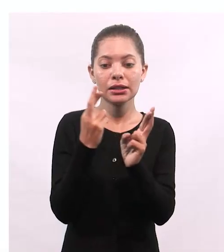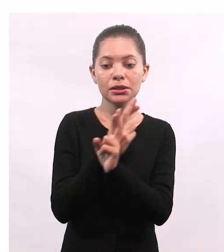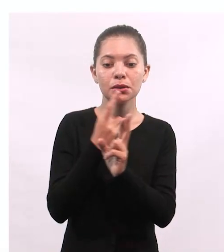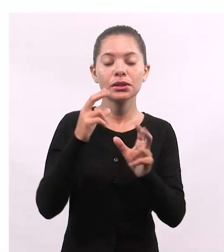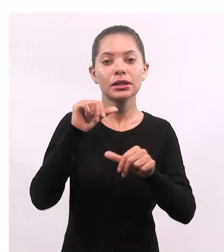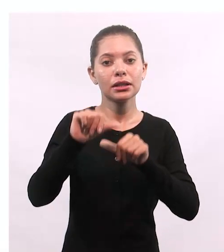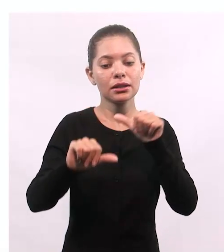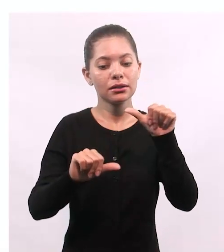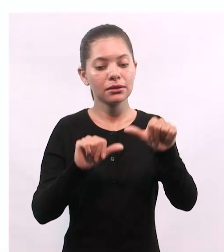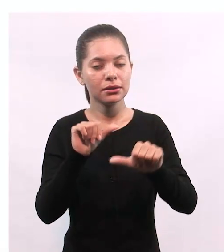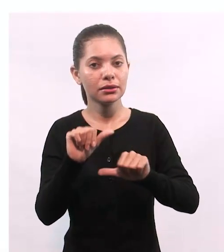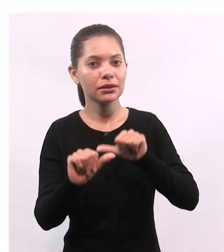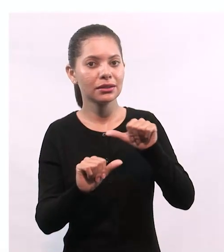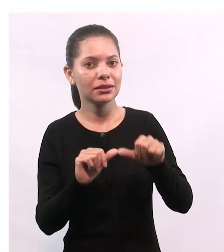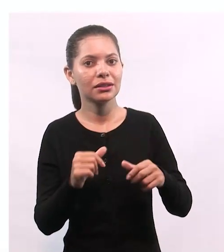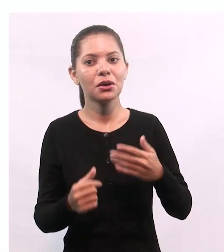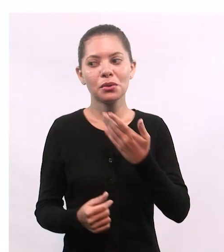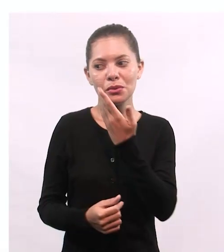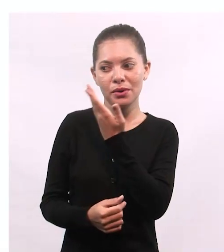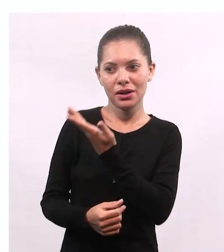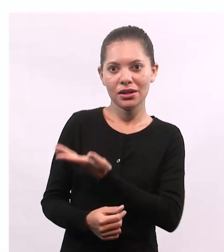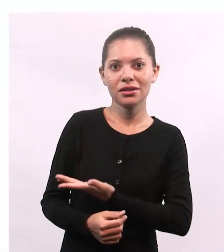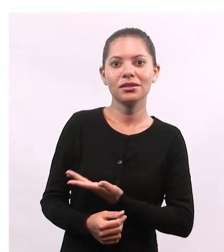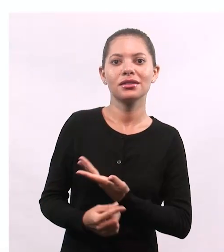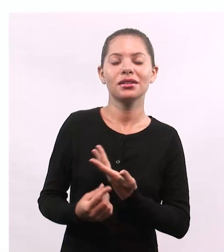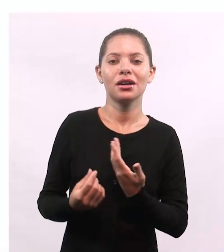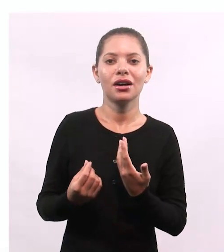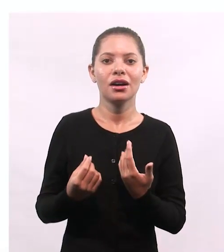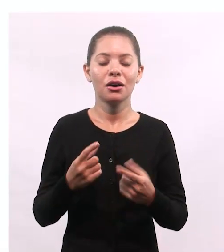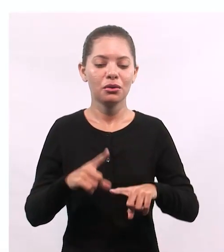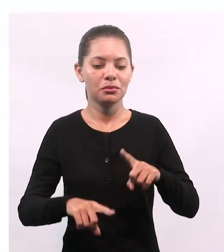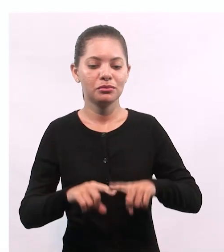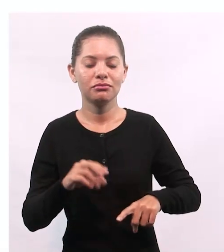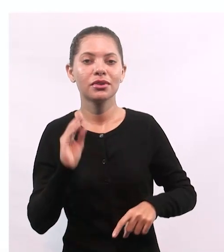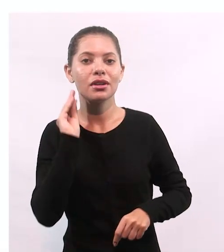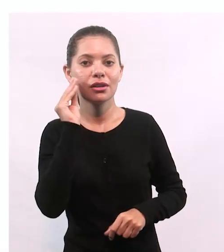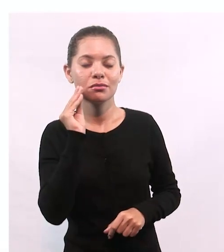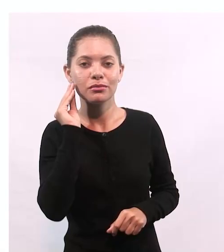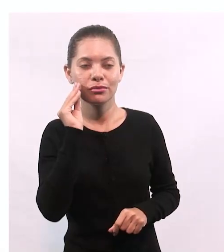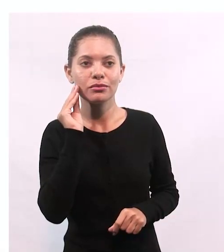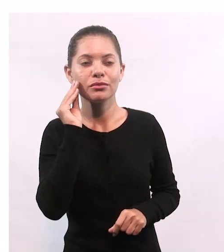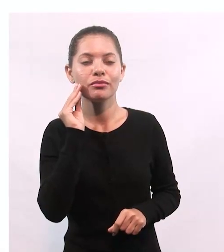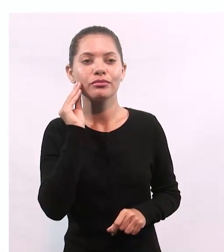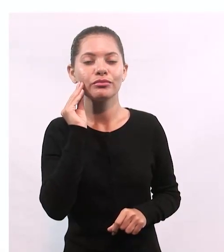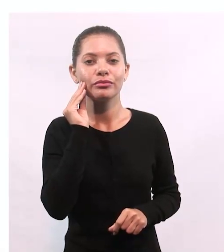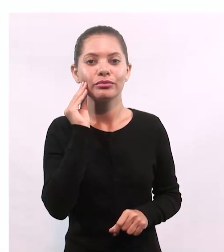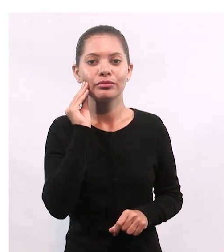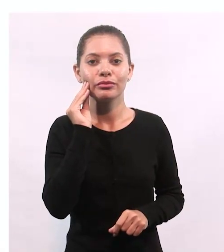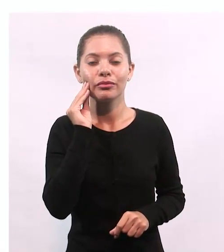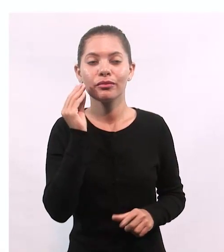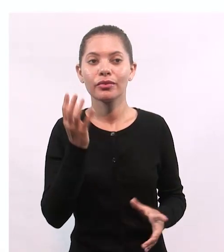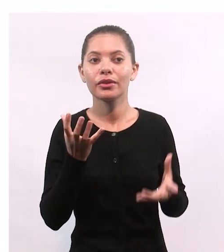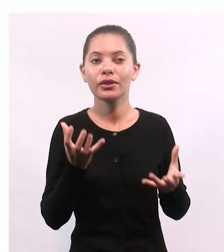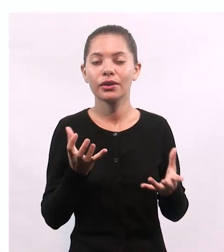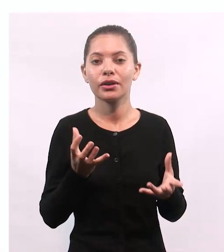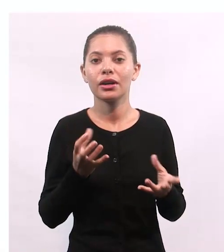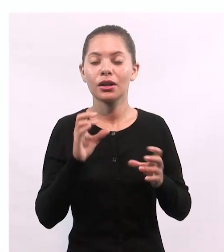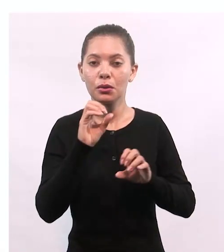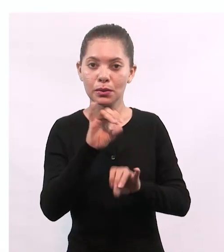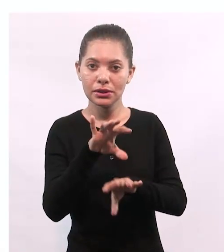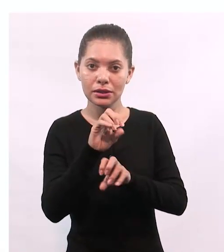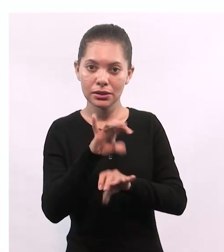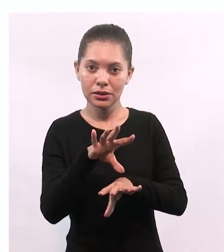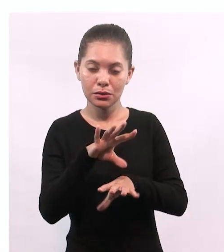e transformações. Então, esses objetos, essas experiências que a gente quer construir a partir do ensino de